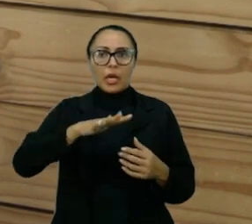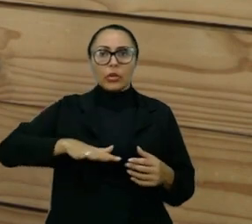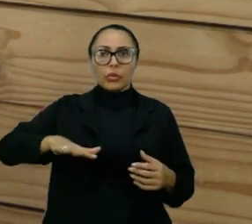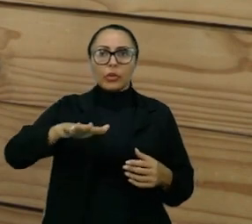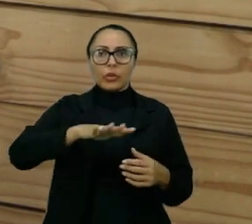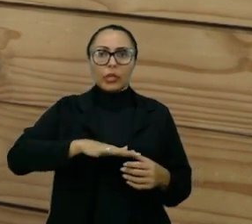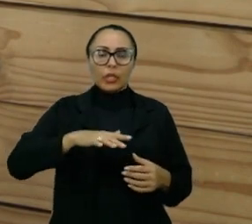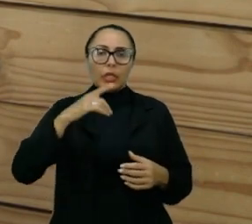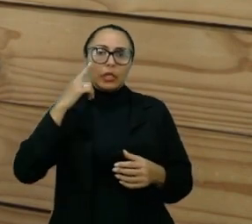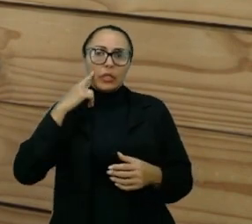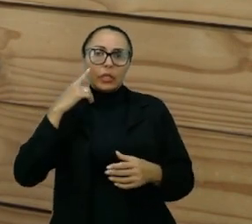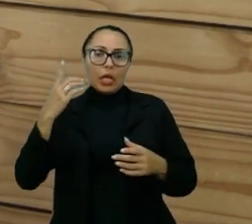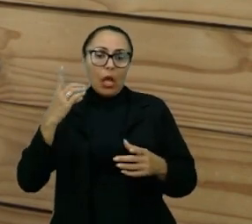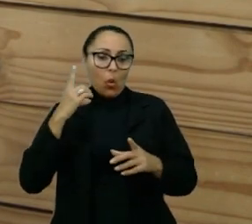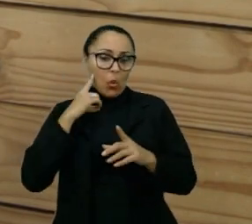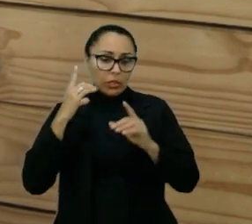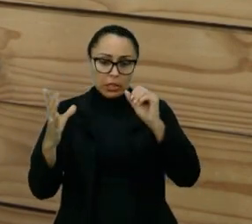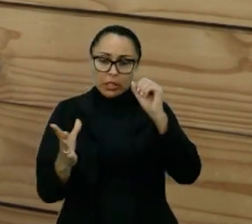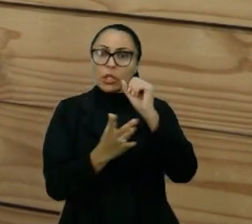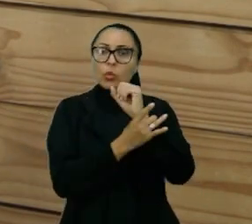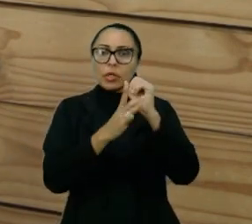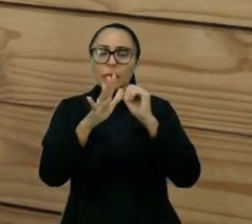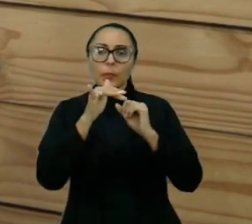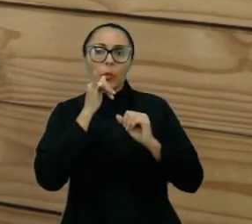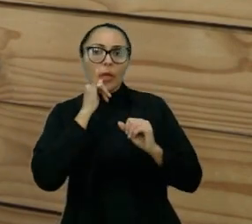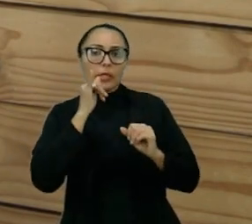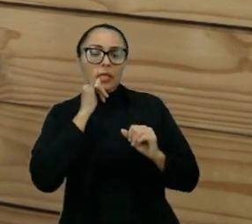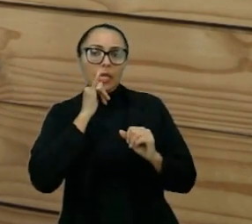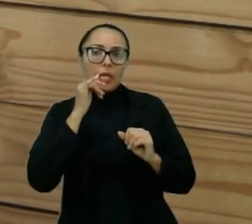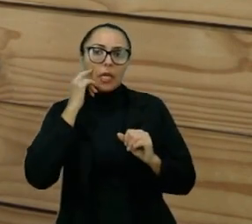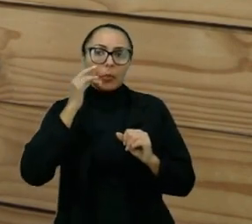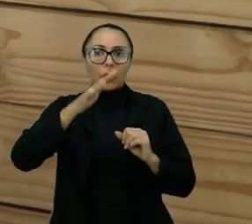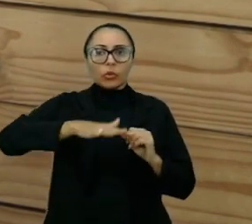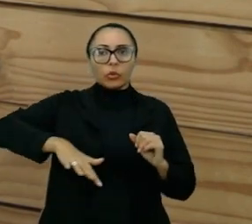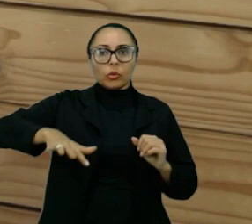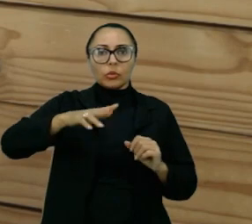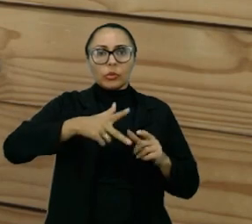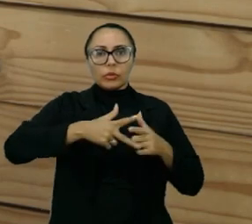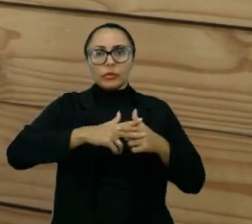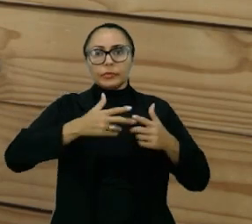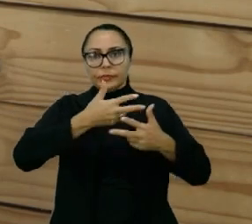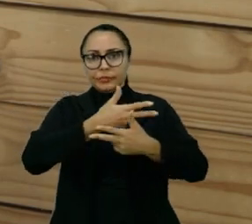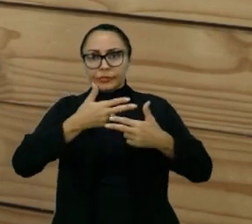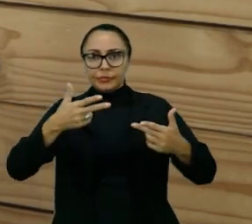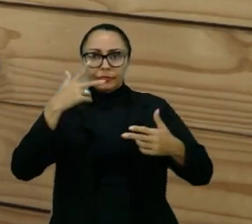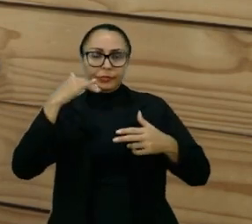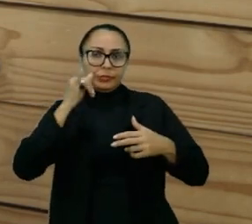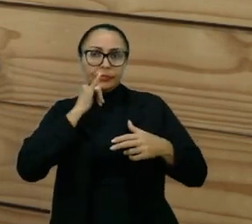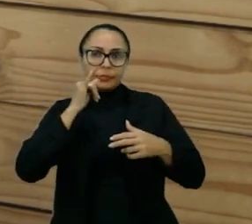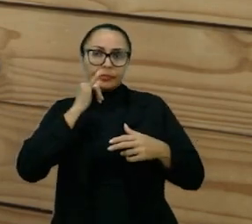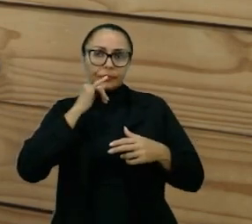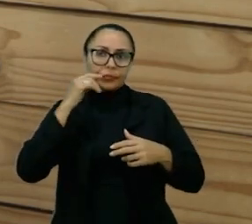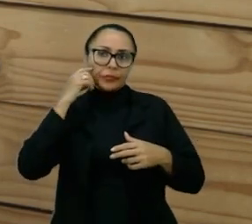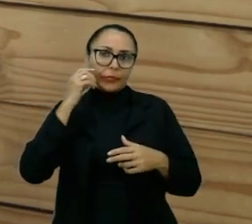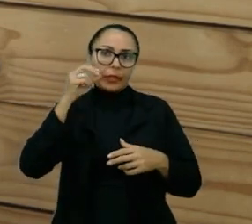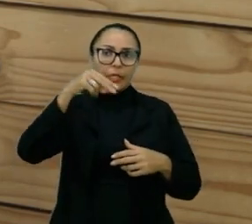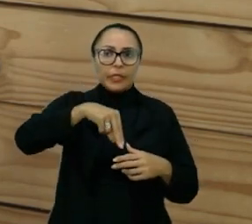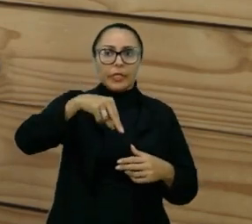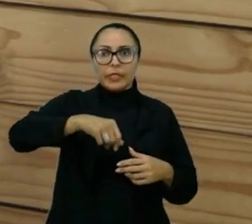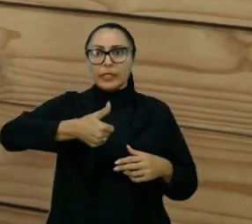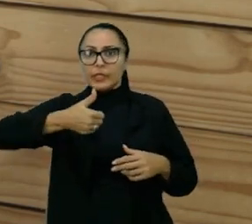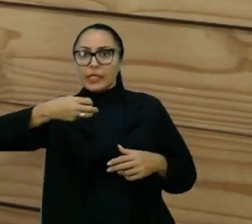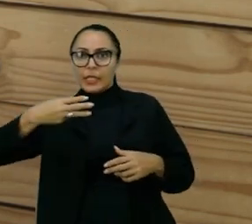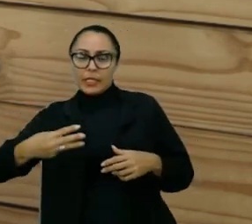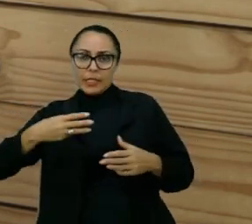da ordem de segurança. Por exemplo, todos esses equipamentos estão regidos, por exemplo, com a NR13, uma